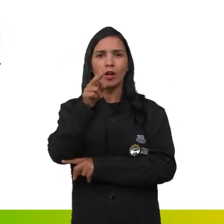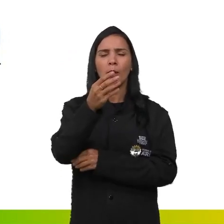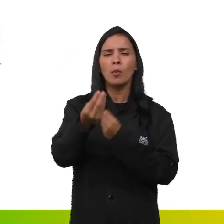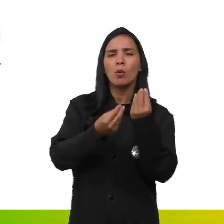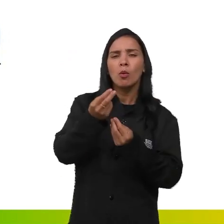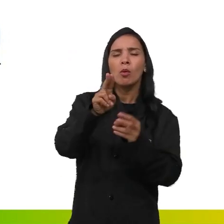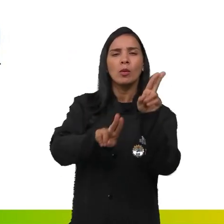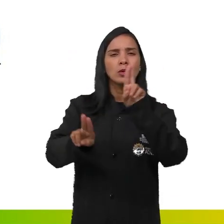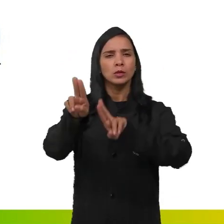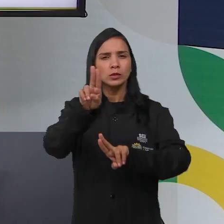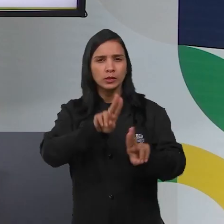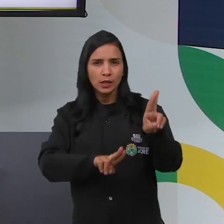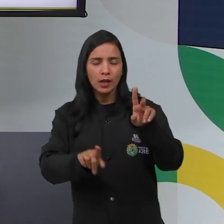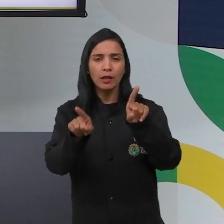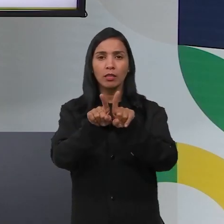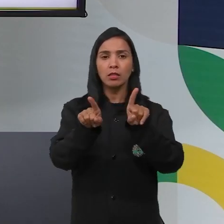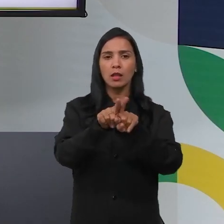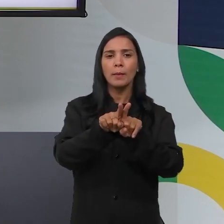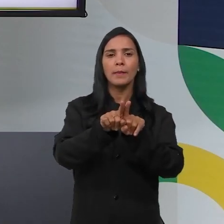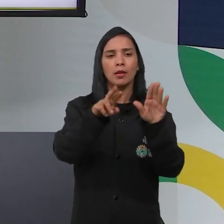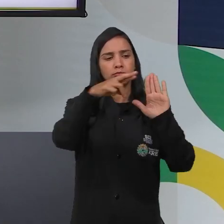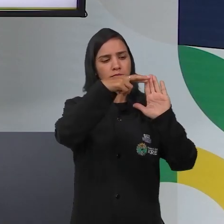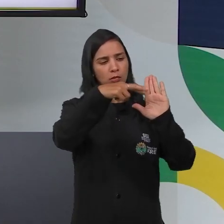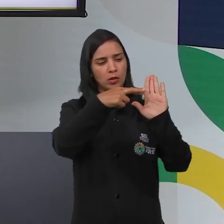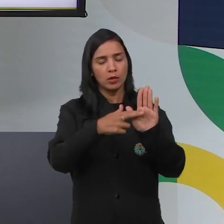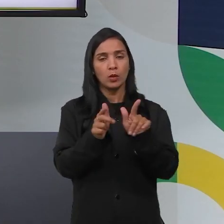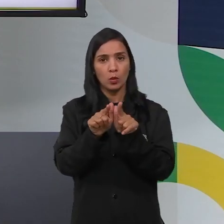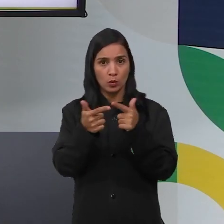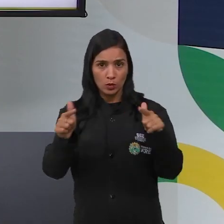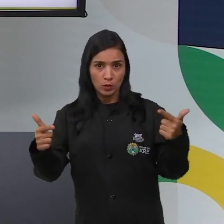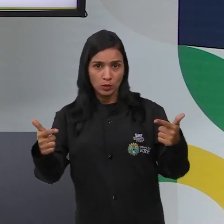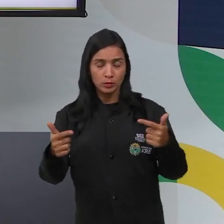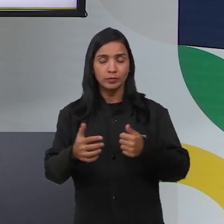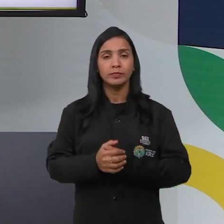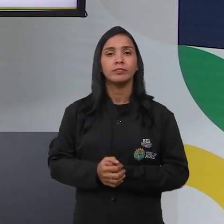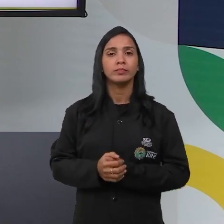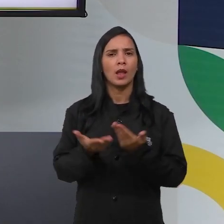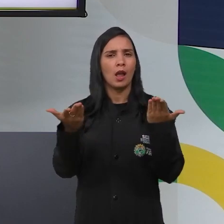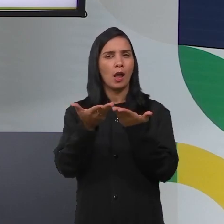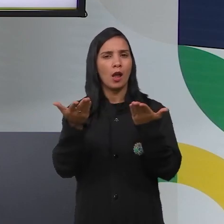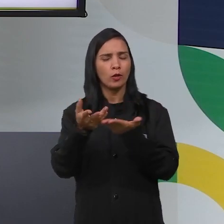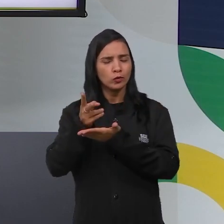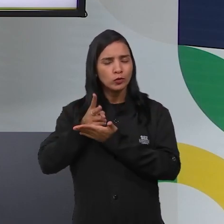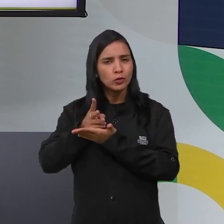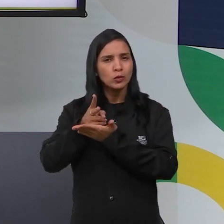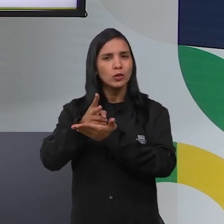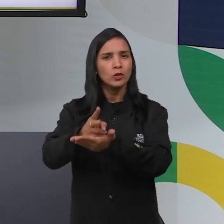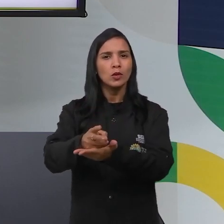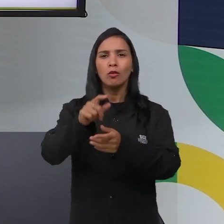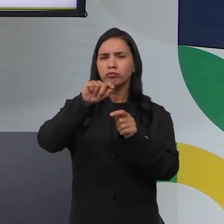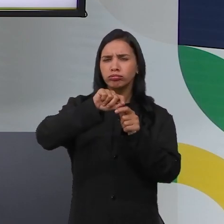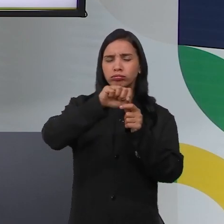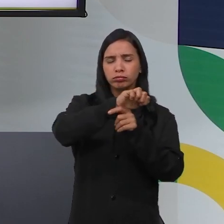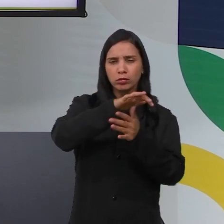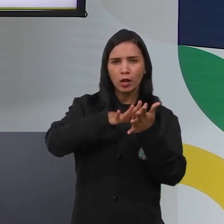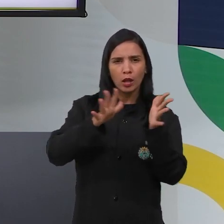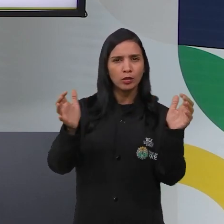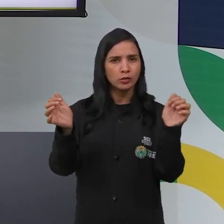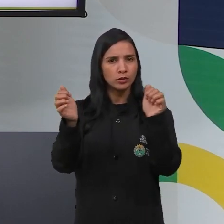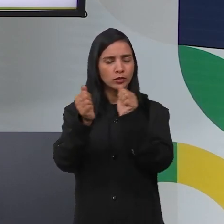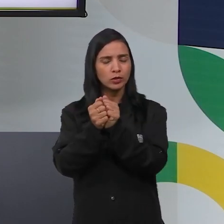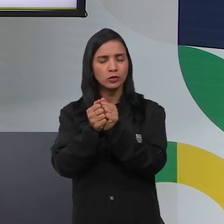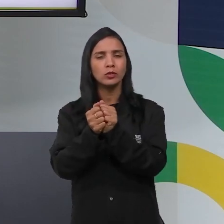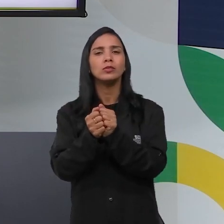gramaticais, exemplos. E agora, pessoal, nós vamos prosseguir nossa aula com os exercícios.